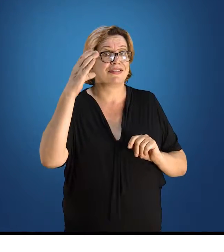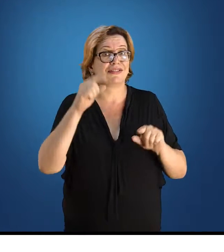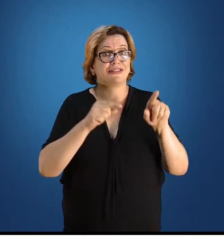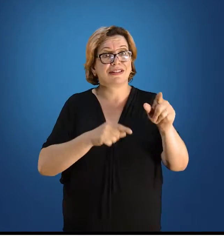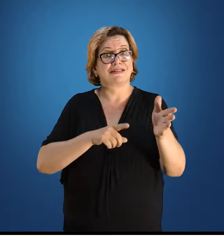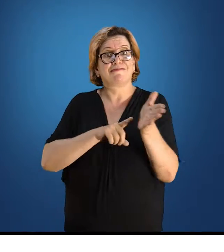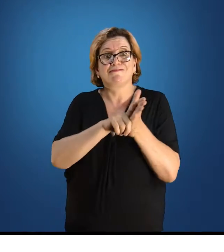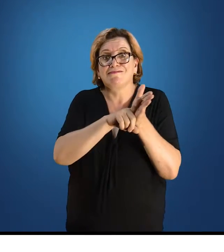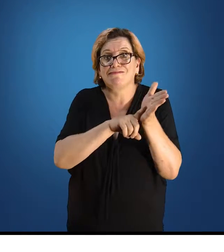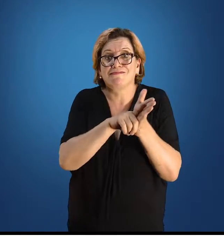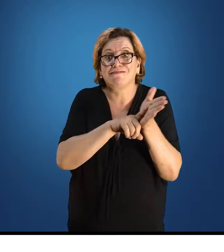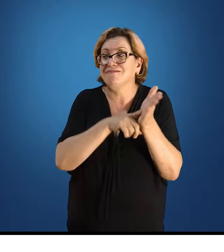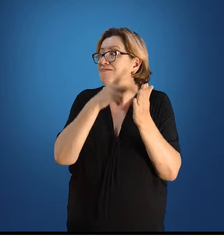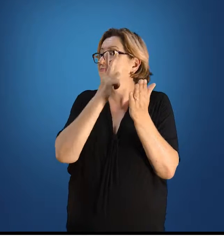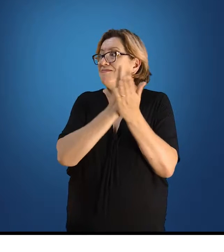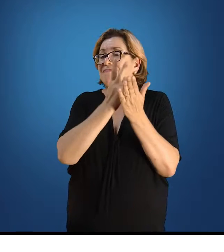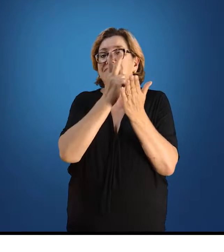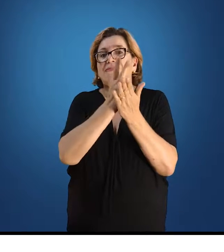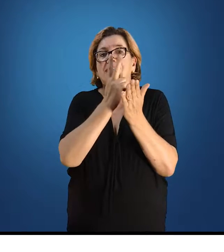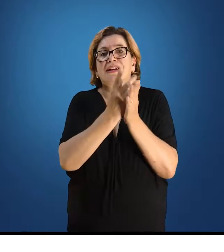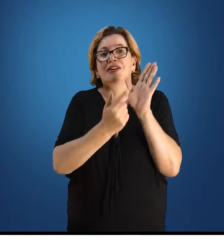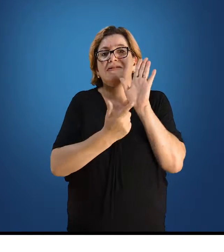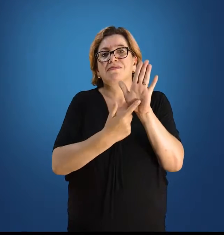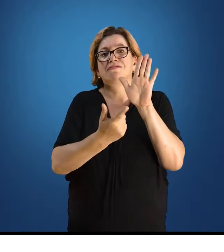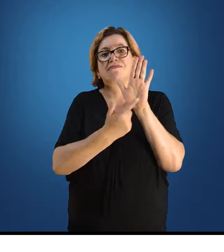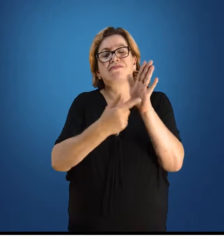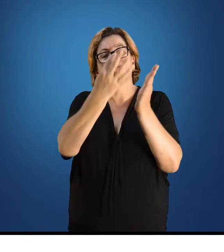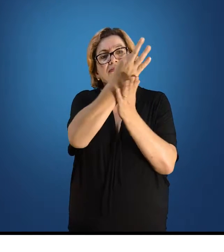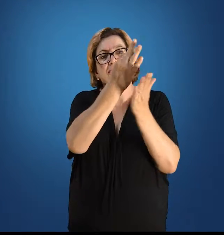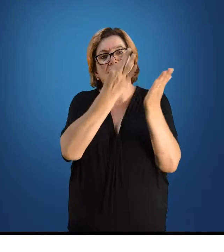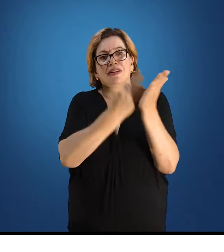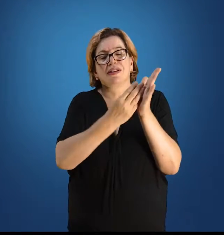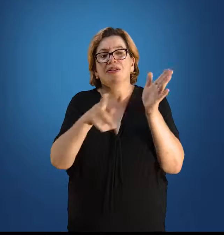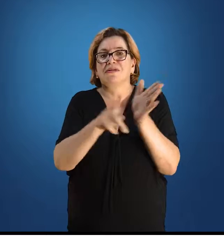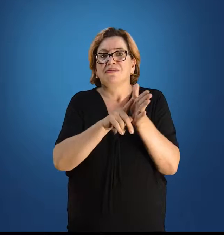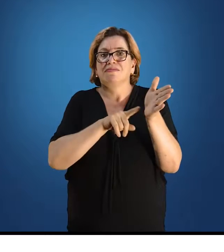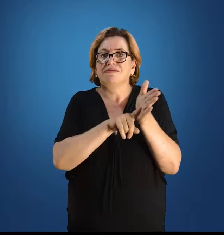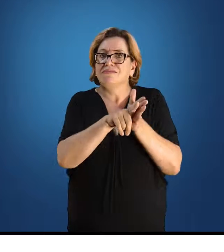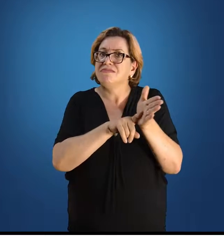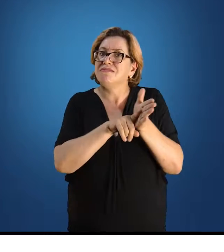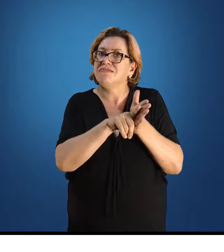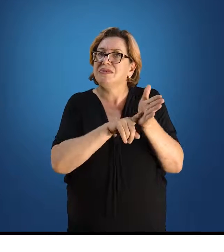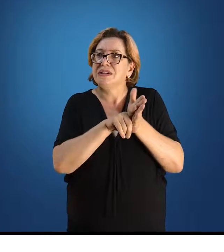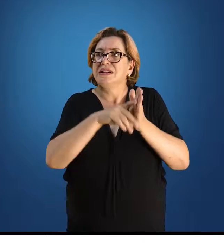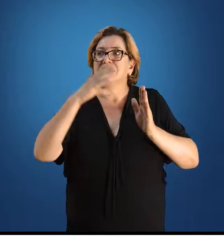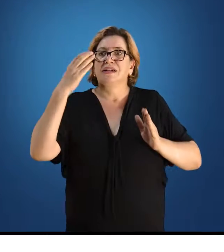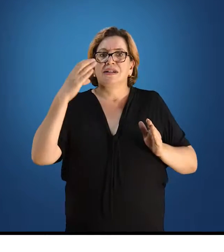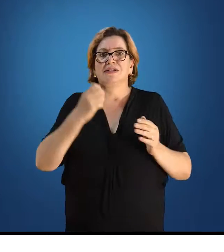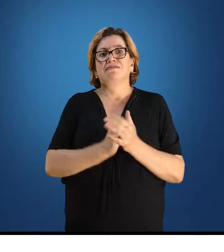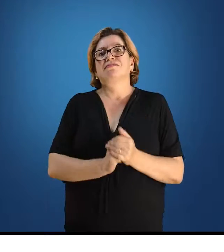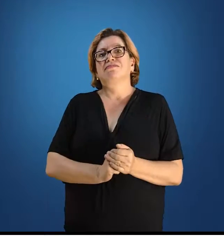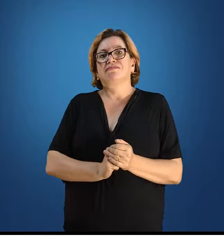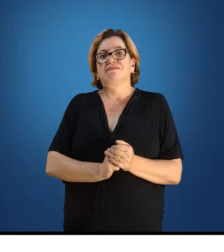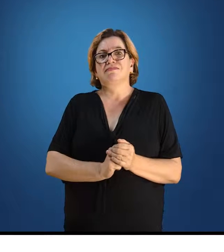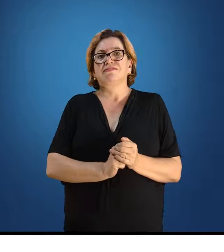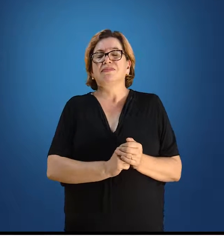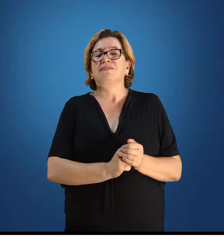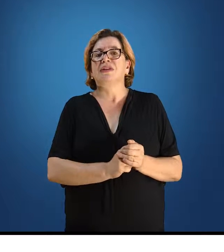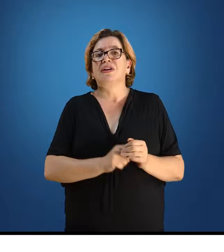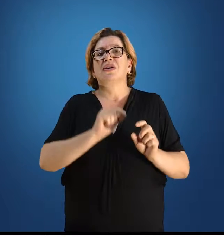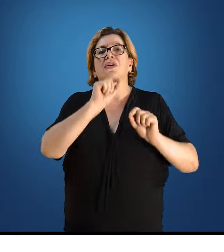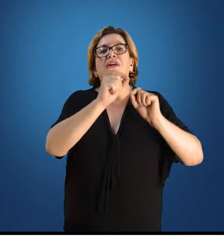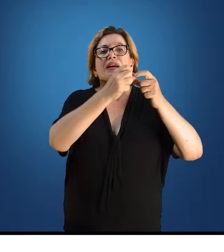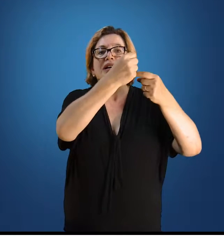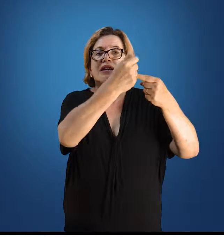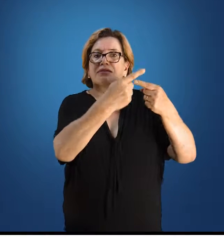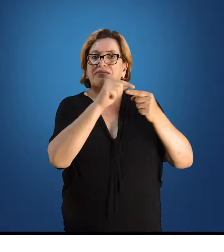dedicam a publicar textos, resultados de pesquisa científica. A principal